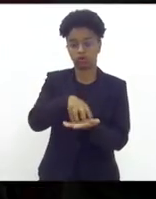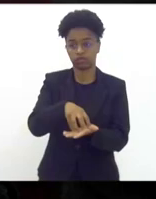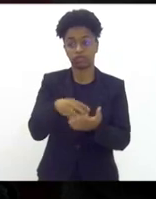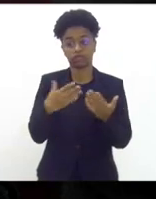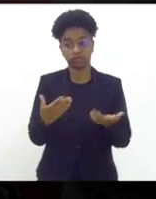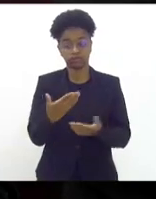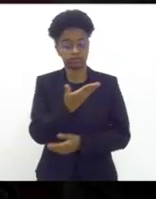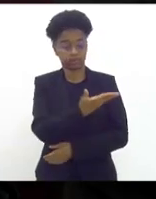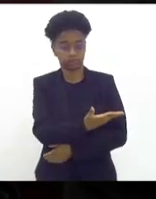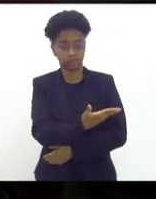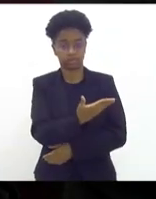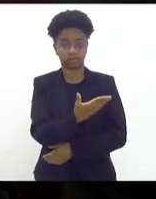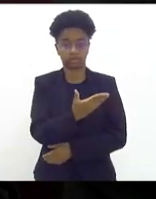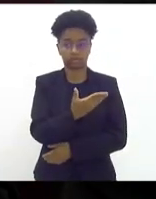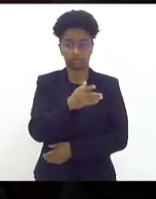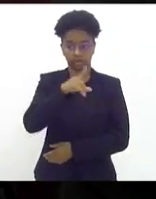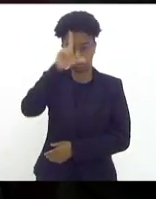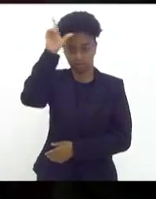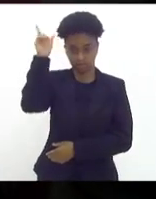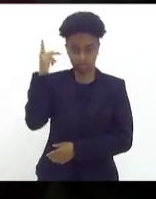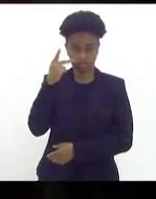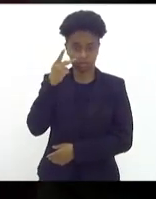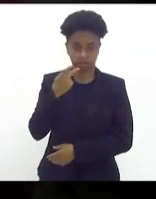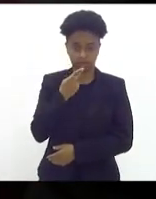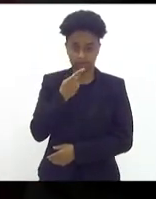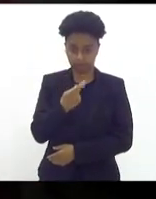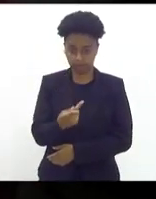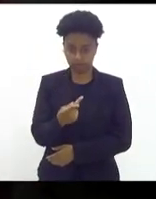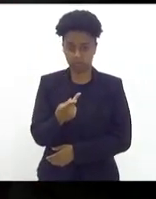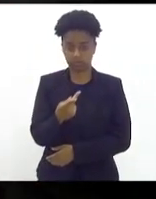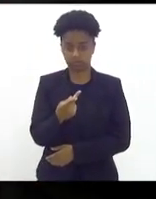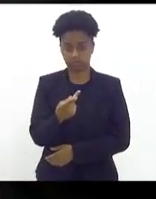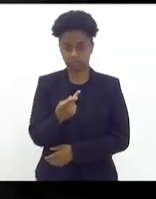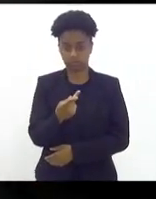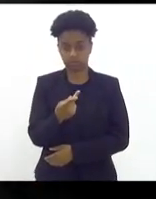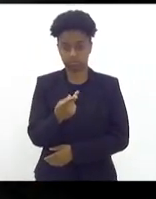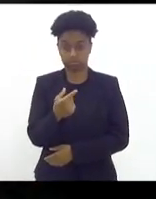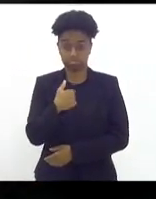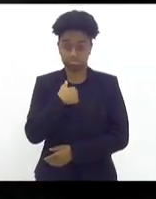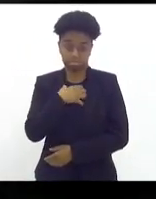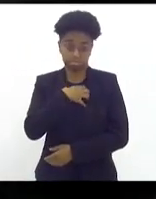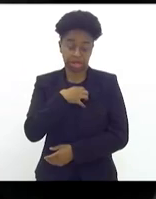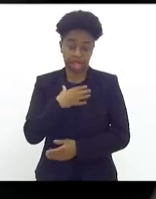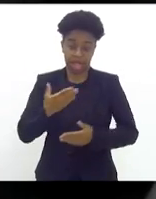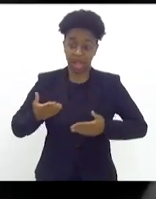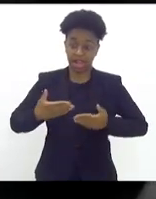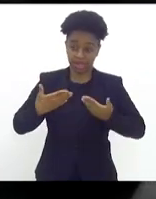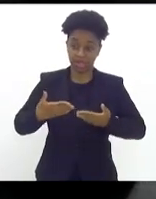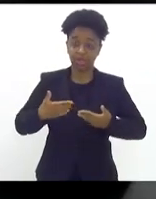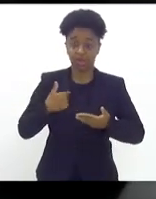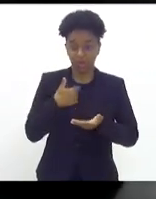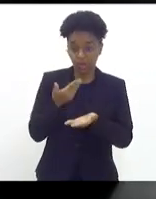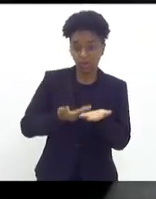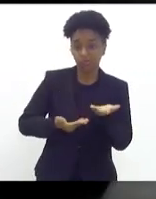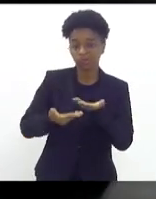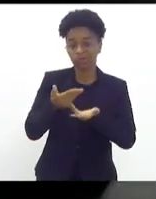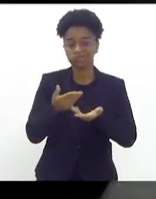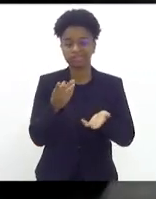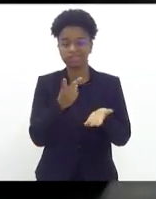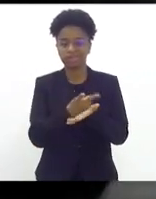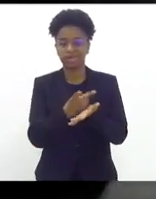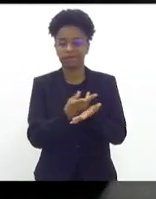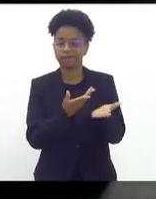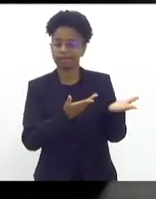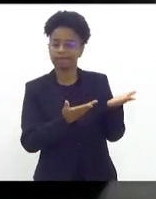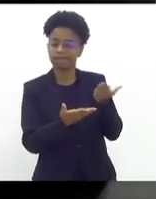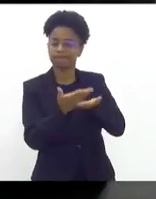o meu colega, deputado Luiz Paulo, com alegria, eu compartilho sempre das falas dele, né,